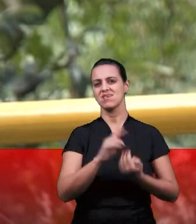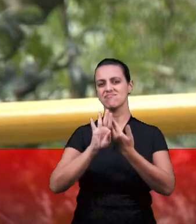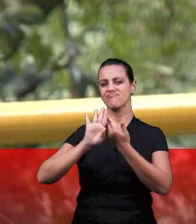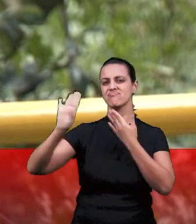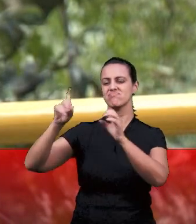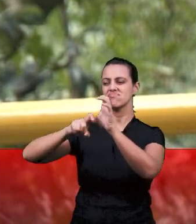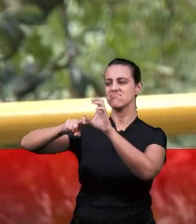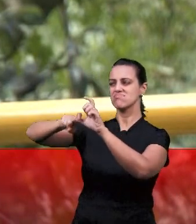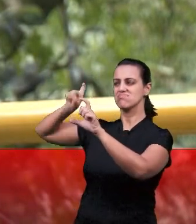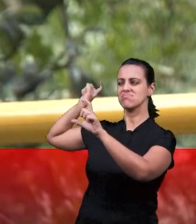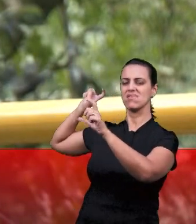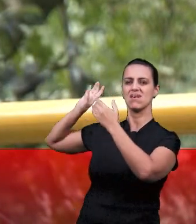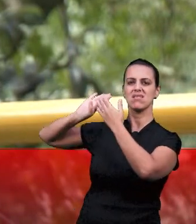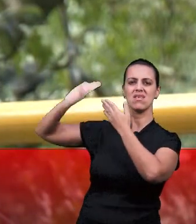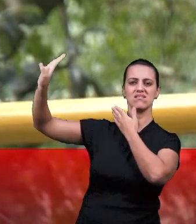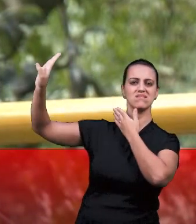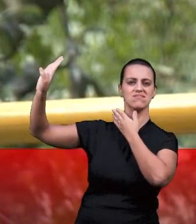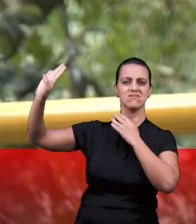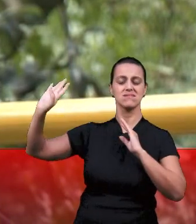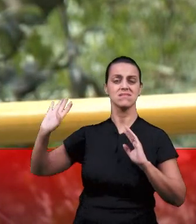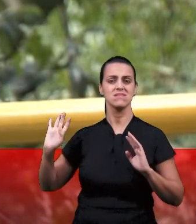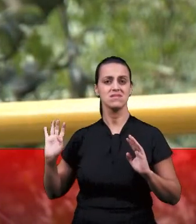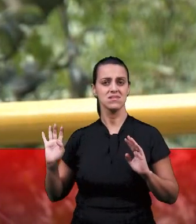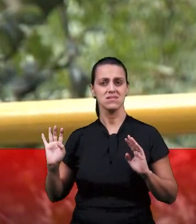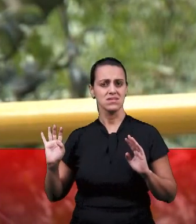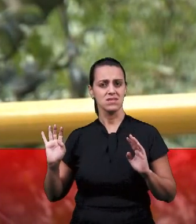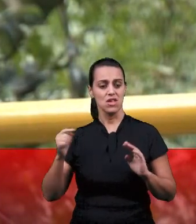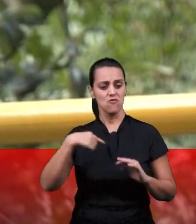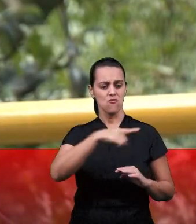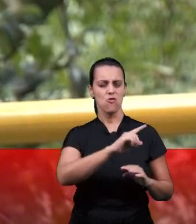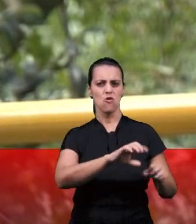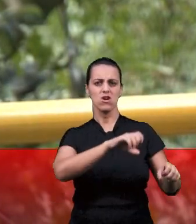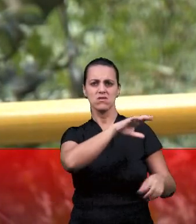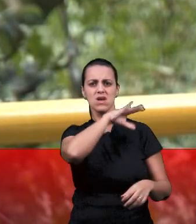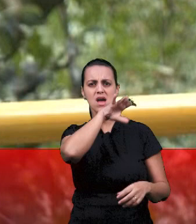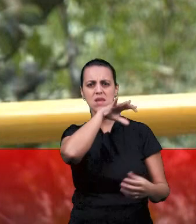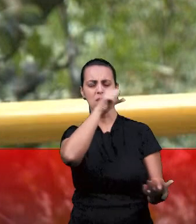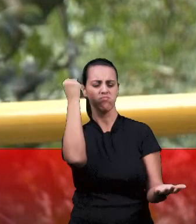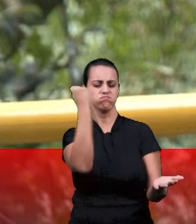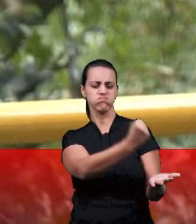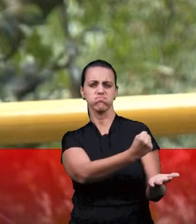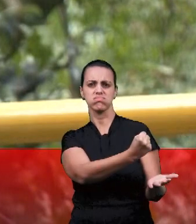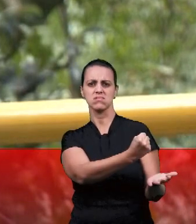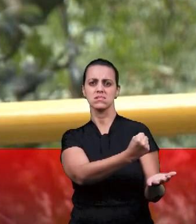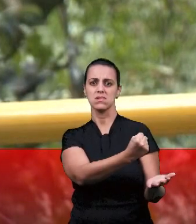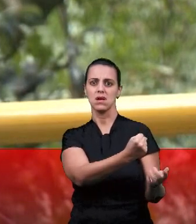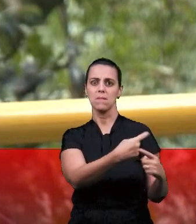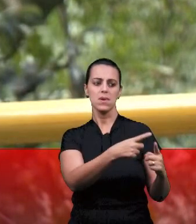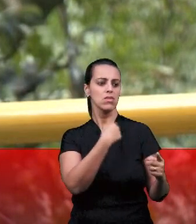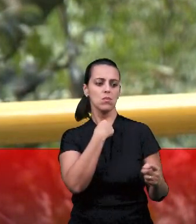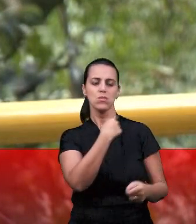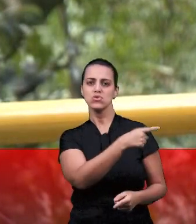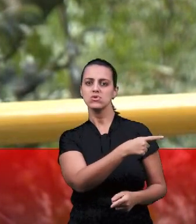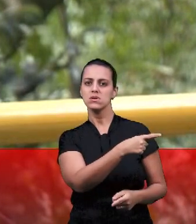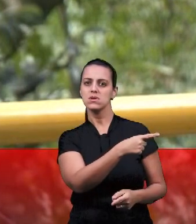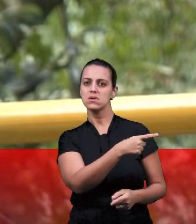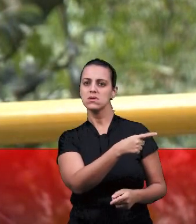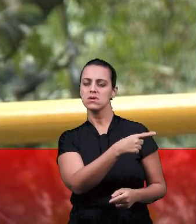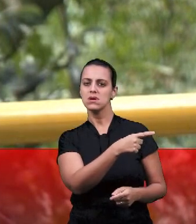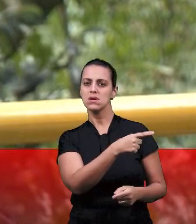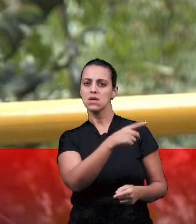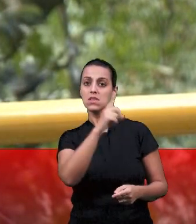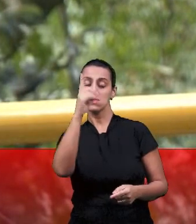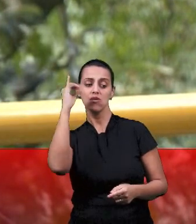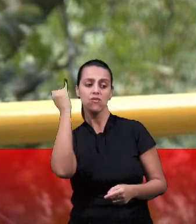foi na frente, sacrificou o que não era a função dele, depois o Senhor disse, não faça isso, ele fez. Então, isso